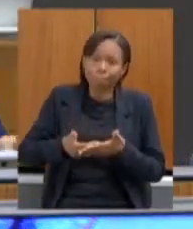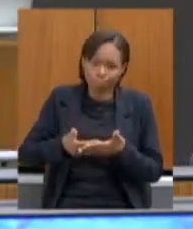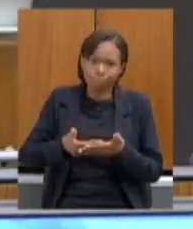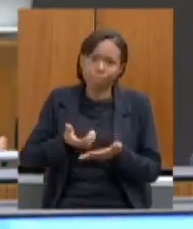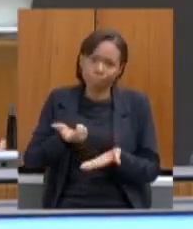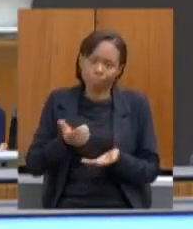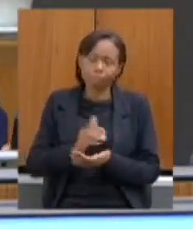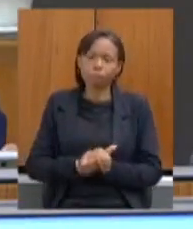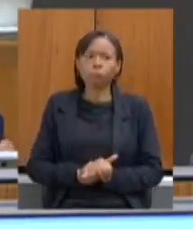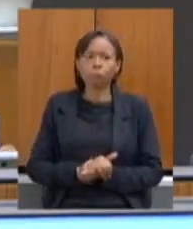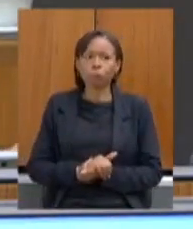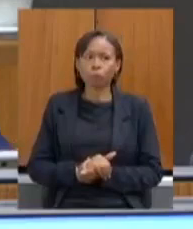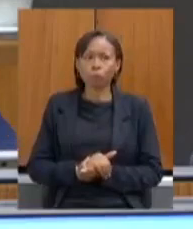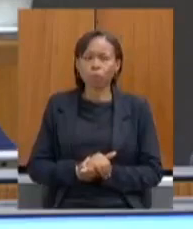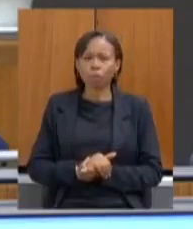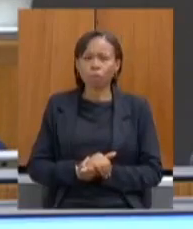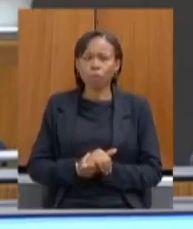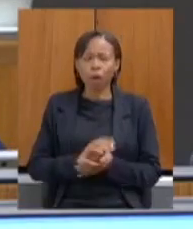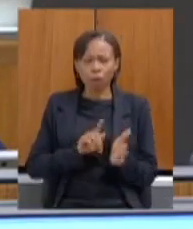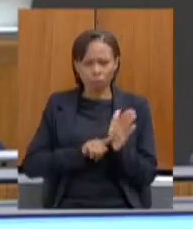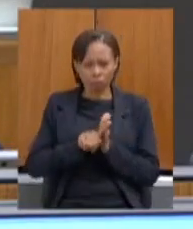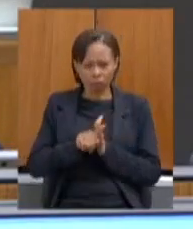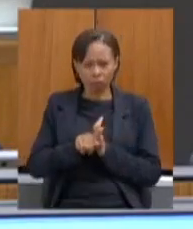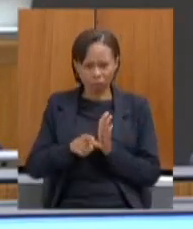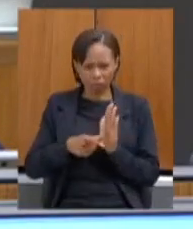Sobre a pergunta inicial, deputado Sargento Rodrigues,